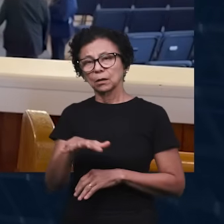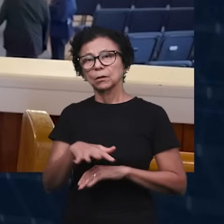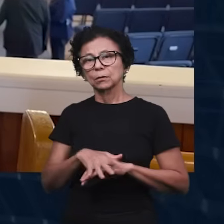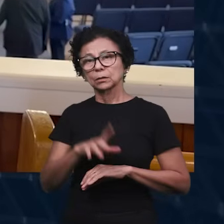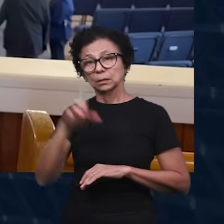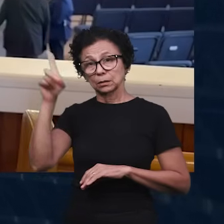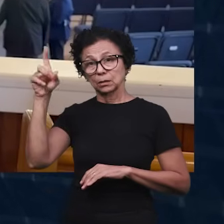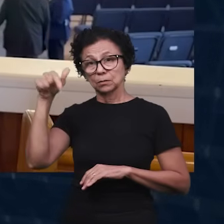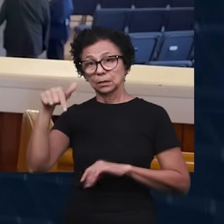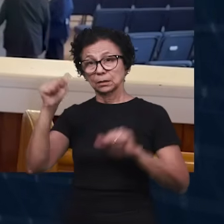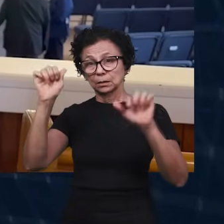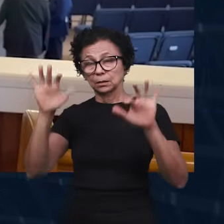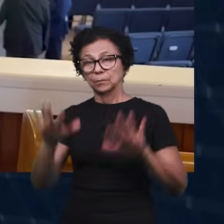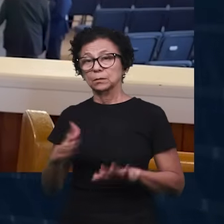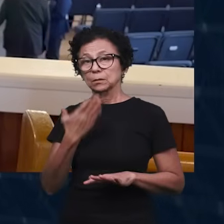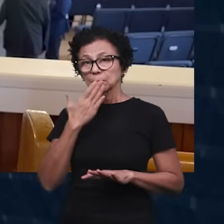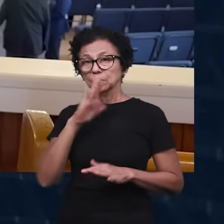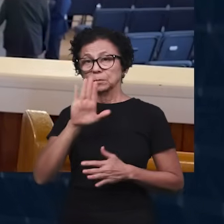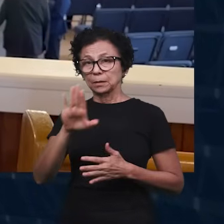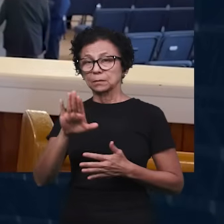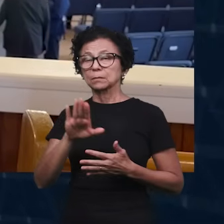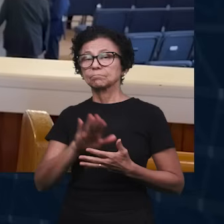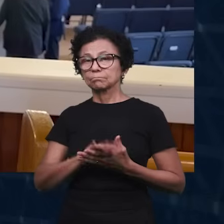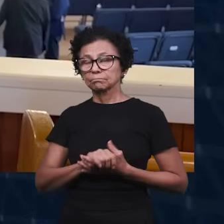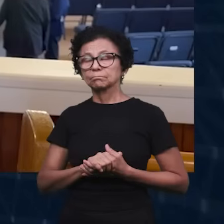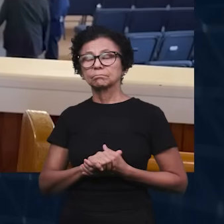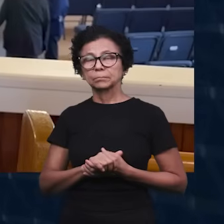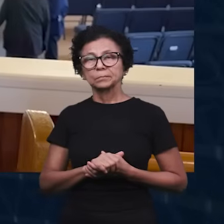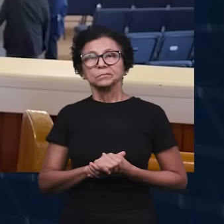região, porque o Senhor tem feito muitas promessas.